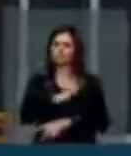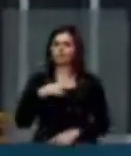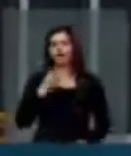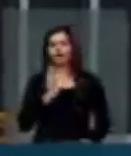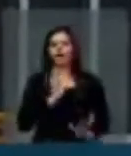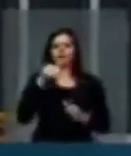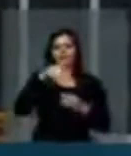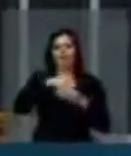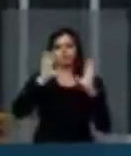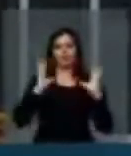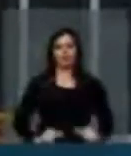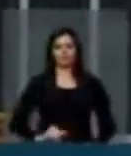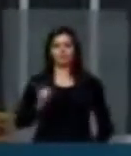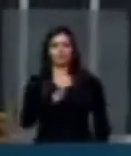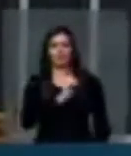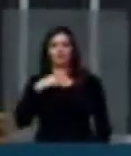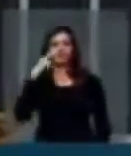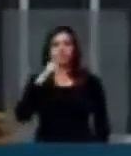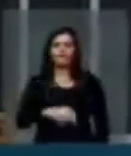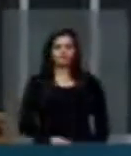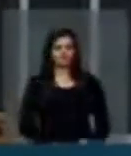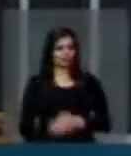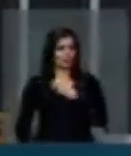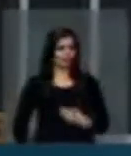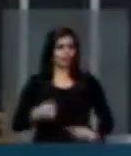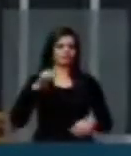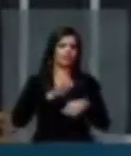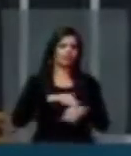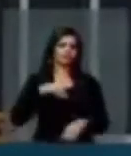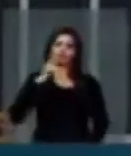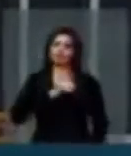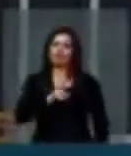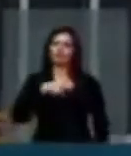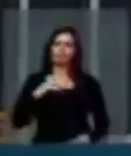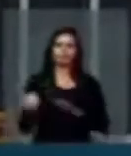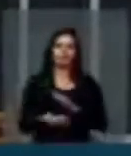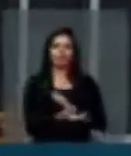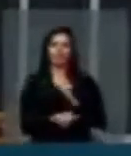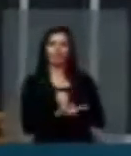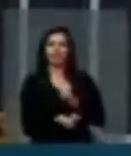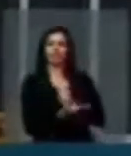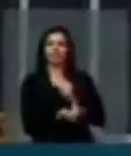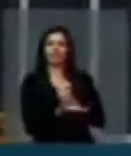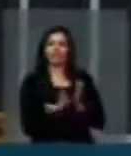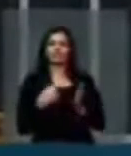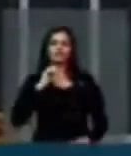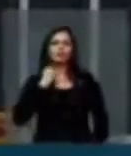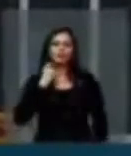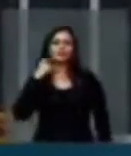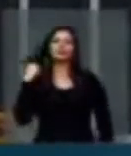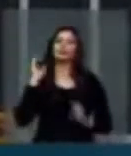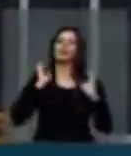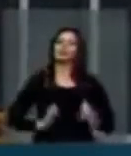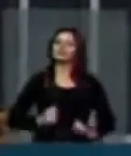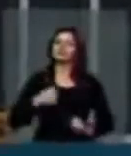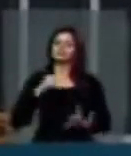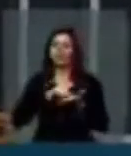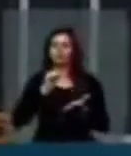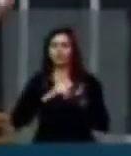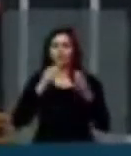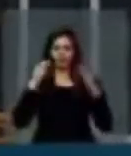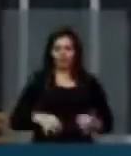o voto limpo. Nós estamos vendo o governo cada vez mais jogar sujeira para debaixo do tapete. De um lado a questão ética e a questão